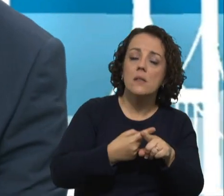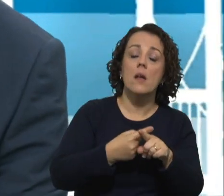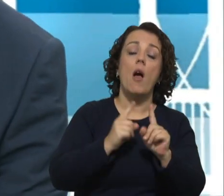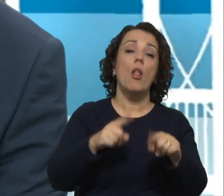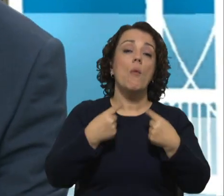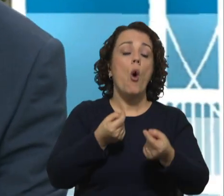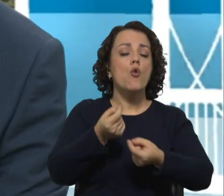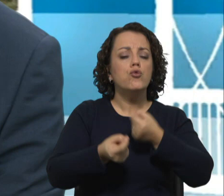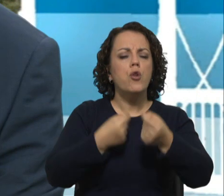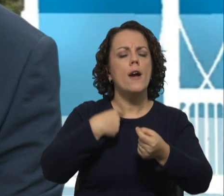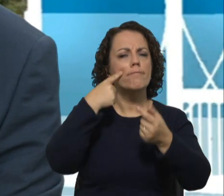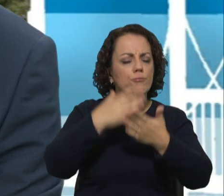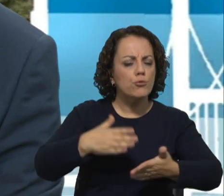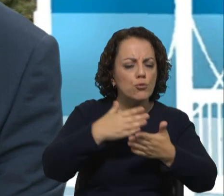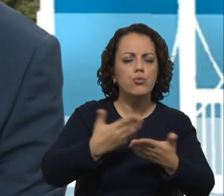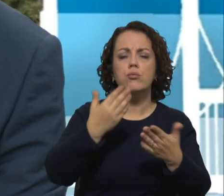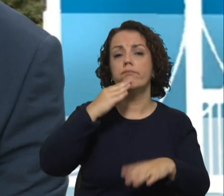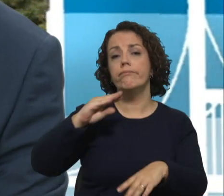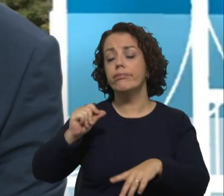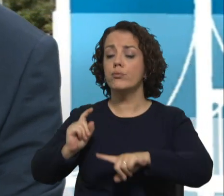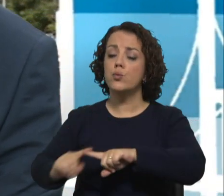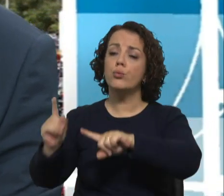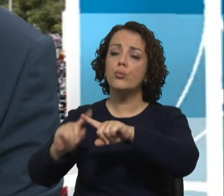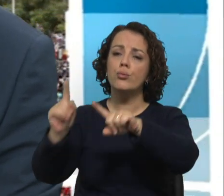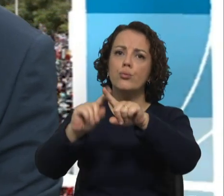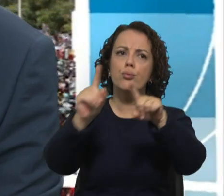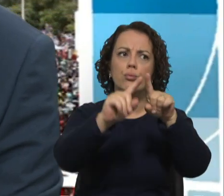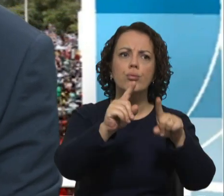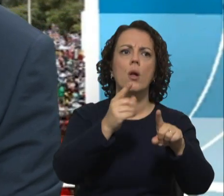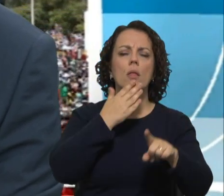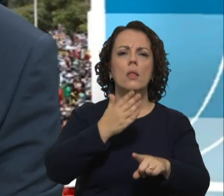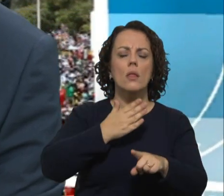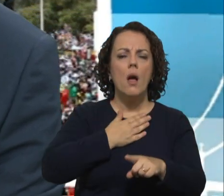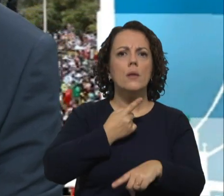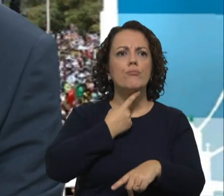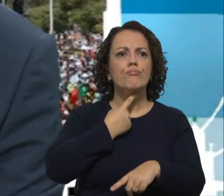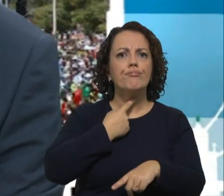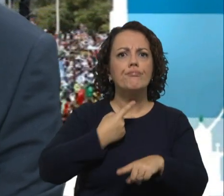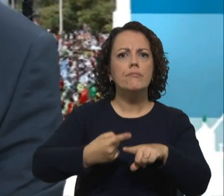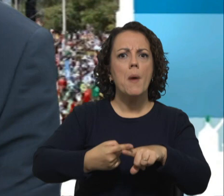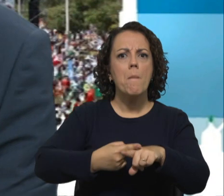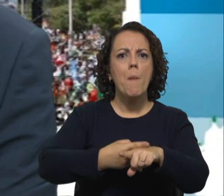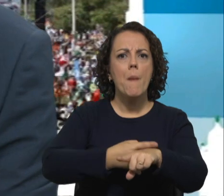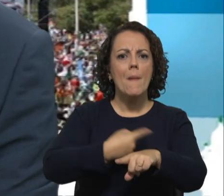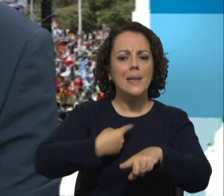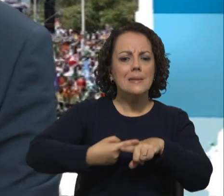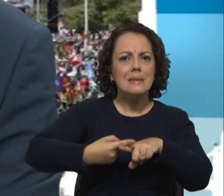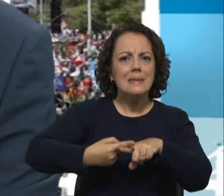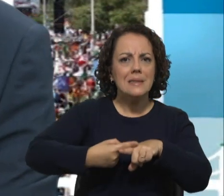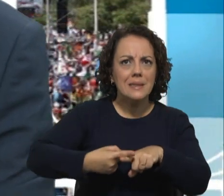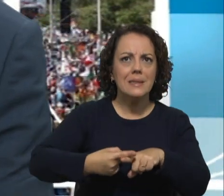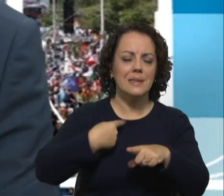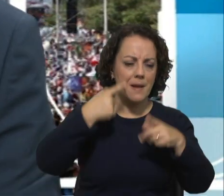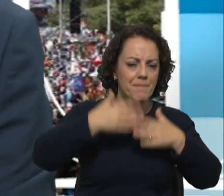ir estudando em sítios muito variados, que me foram ainda aguçando mais o interesse pela Bíblia. Quero estudar